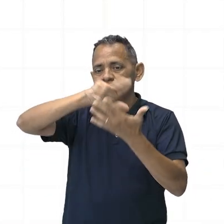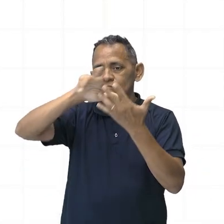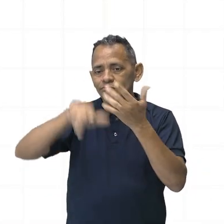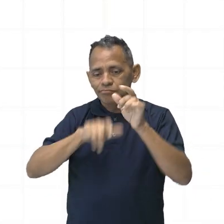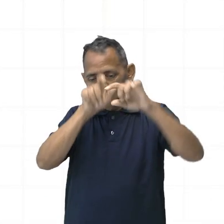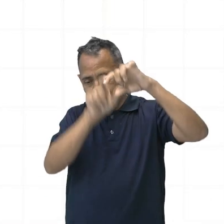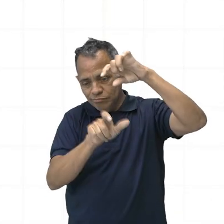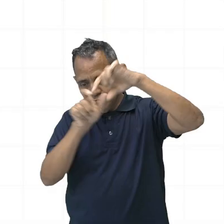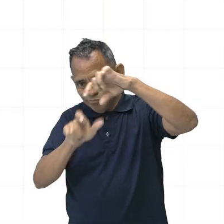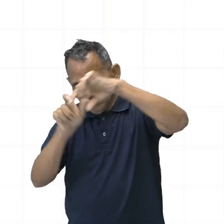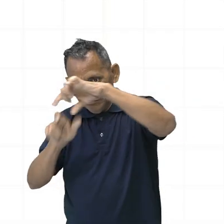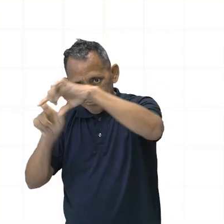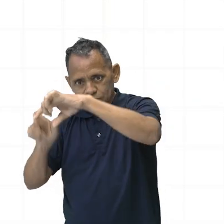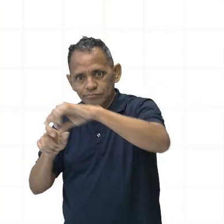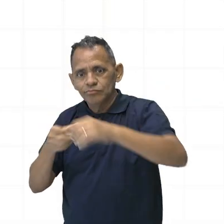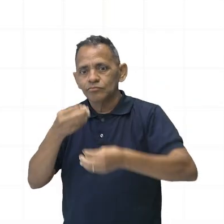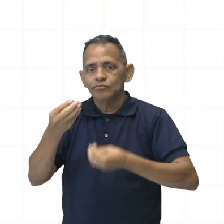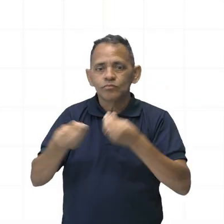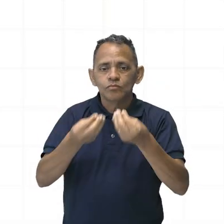histograma, eu consigo